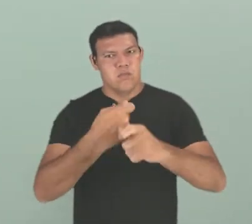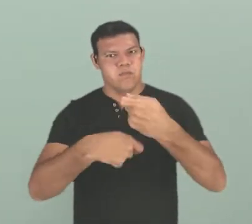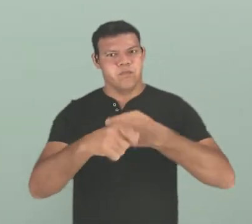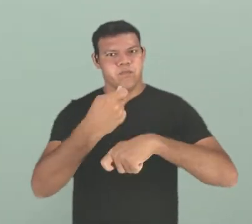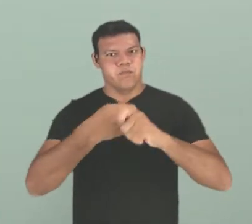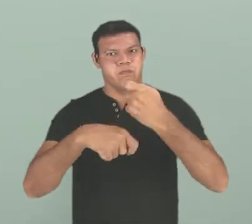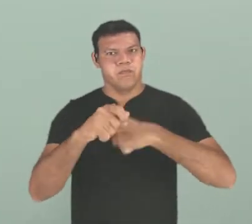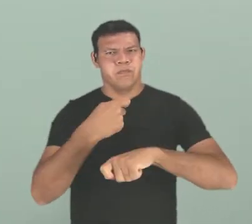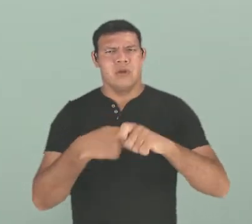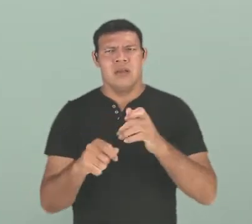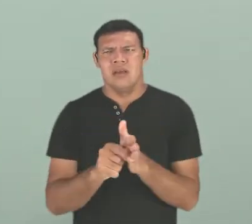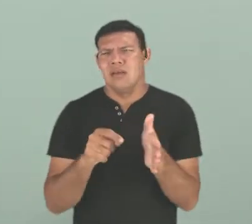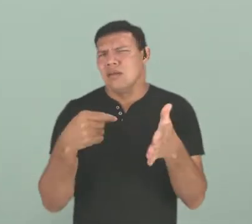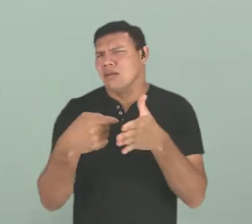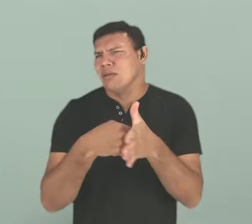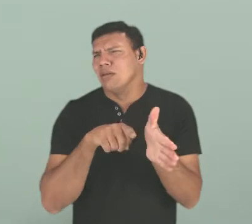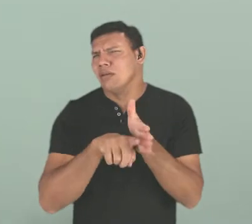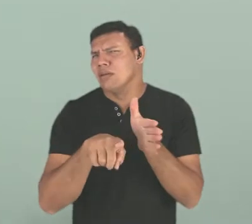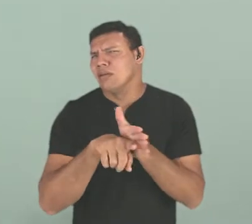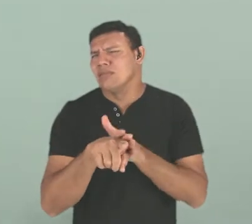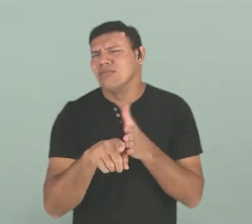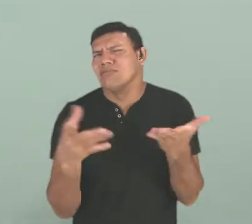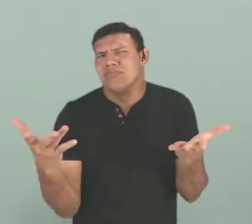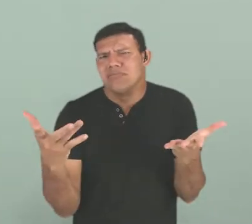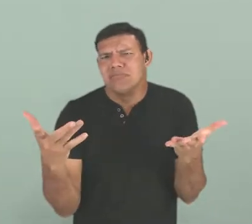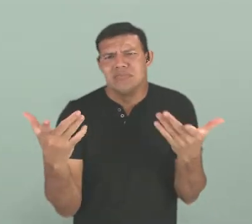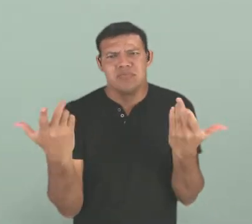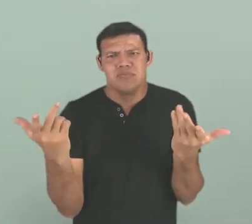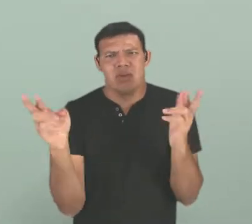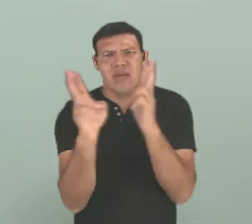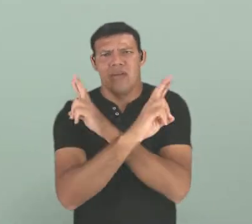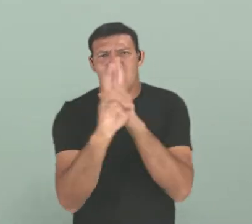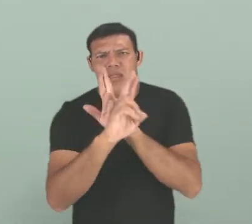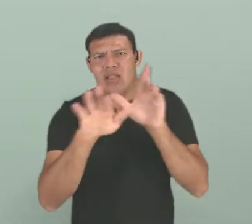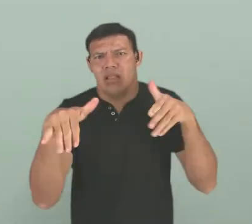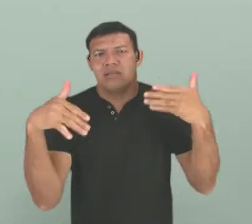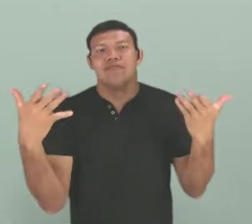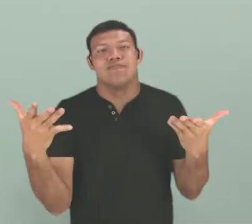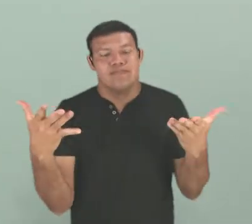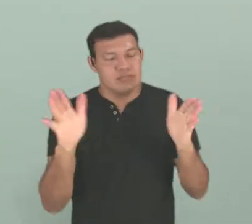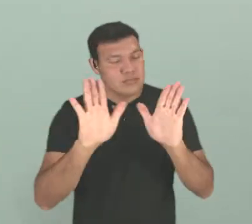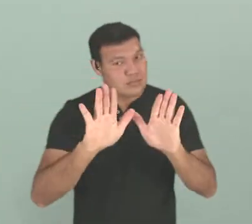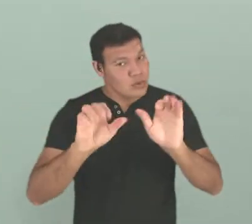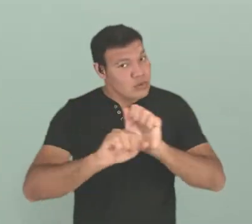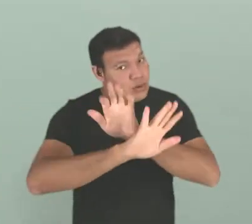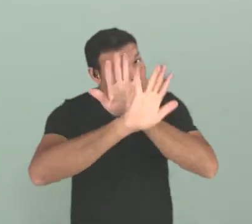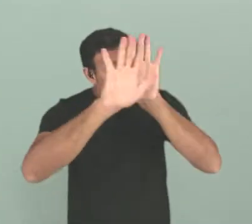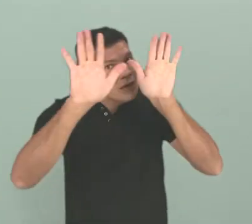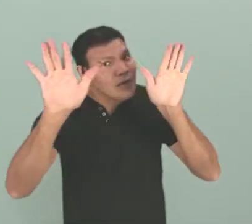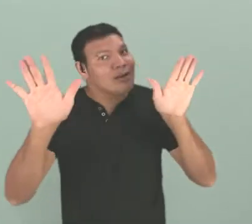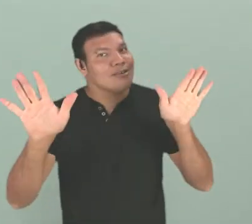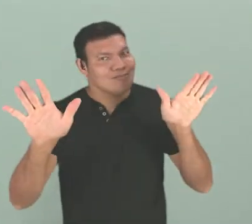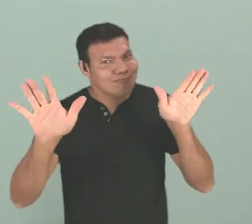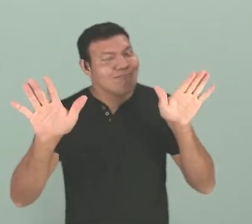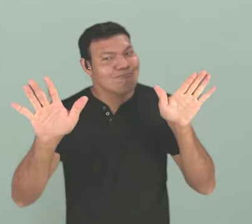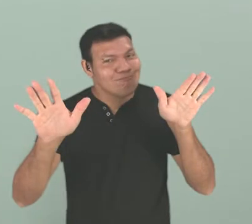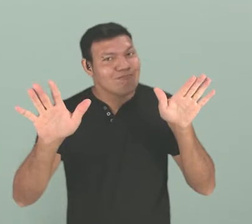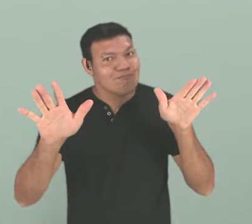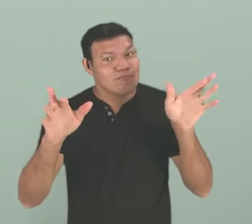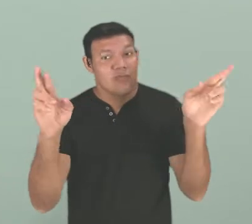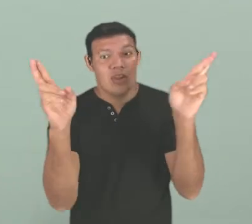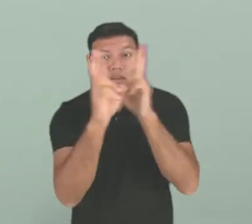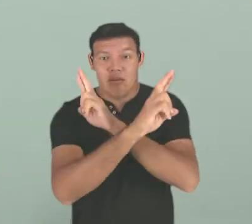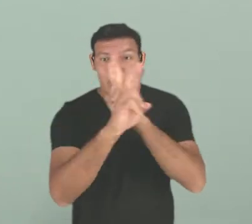estar se perguntando, mas o que tem a ver uma coisa com a outra? Exatamente isto que eu quero deixar claro para vocês hoje. A relação